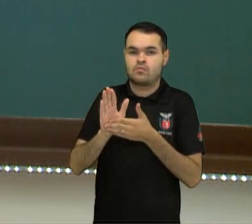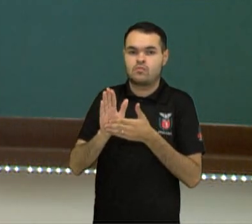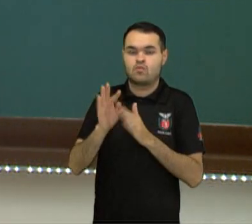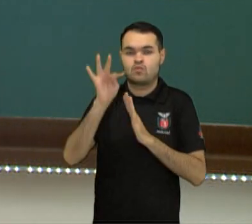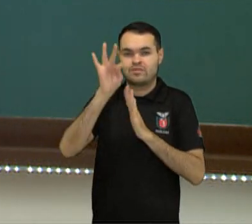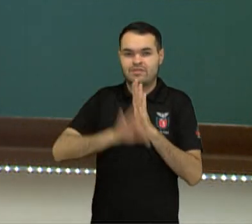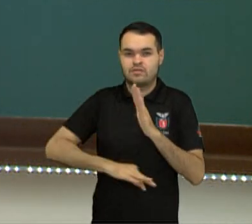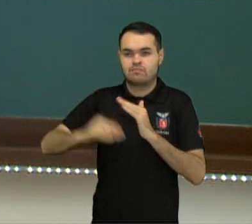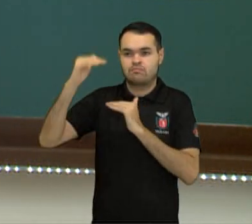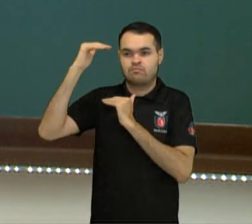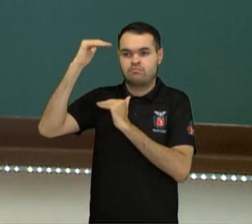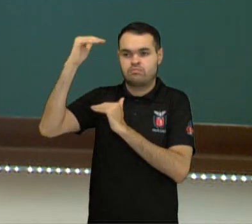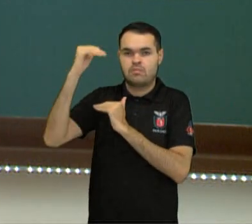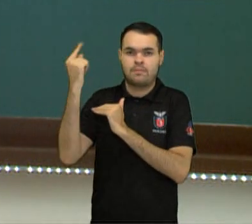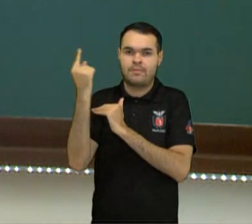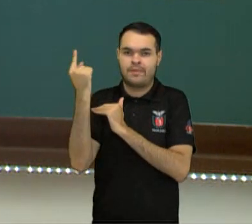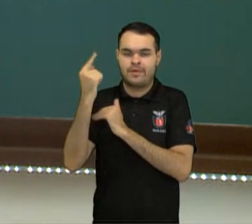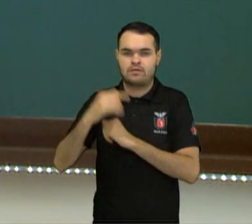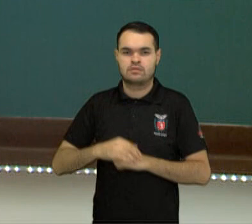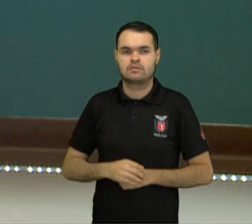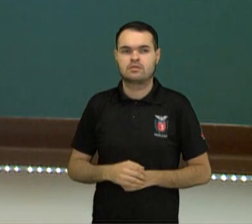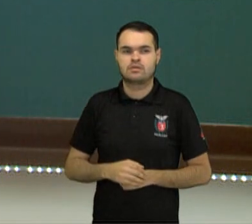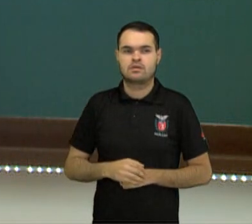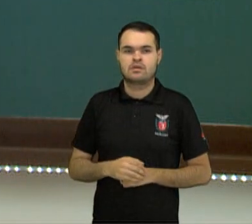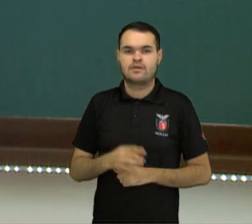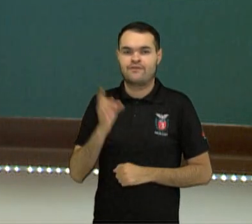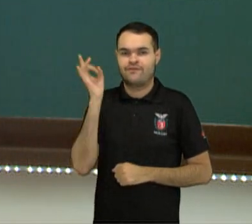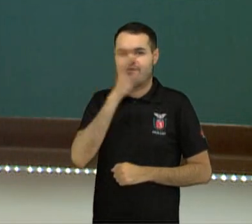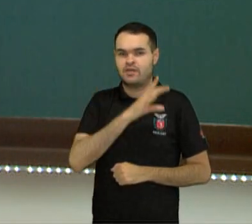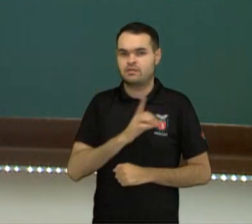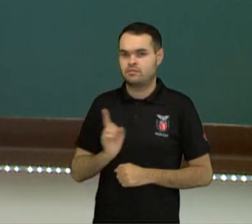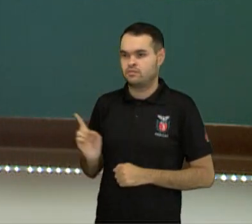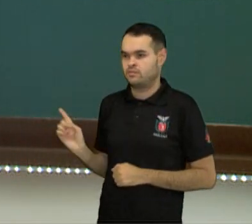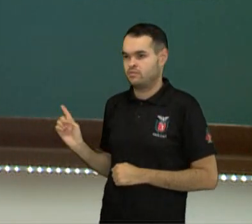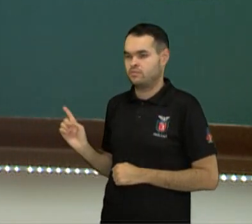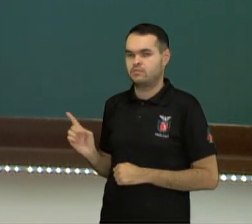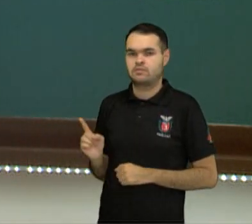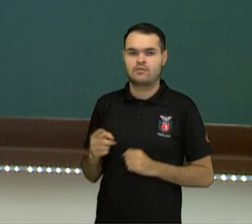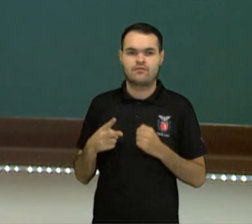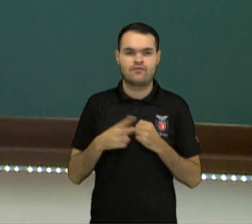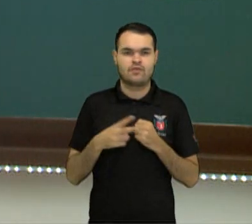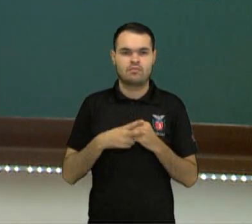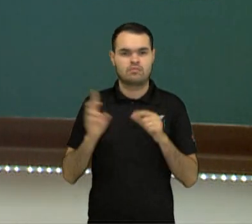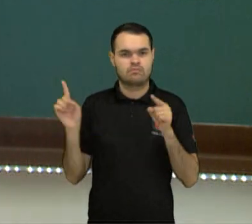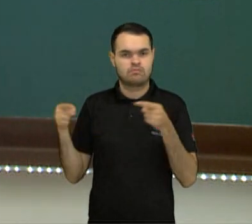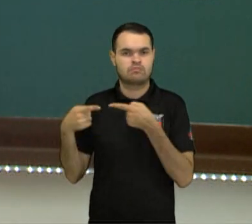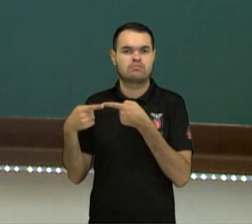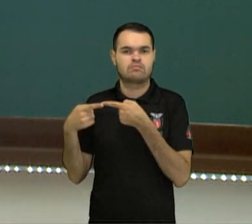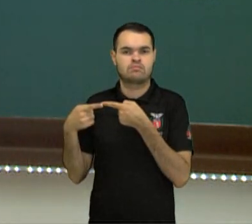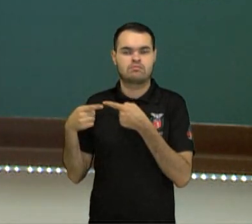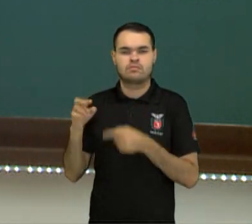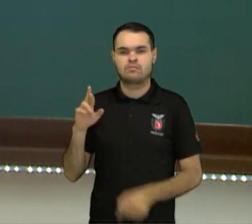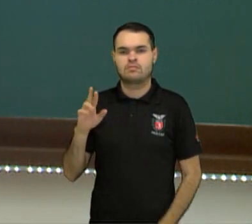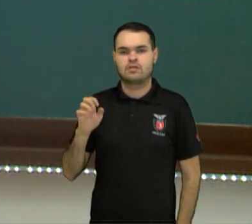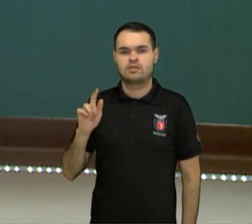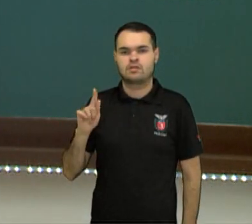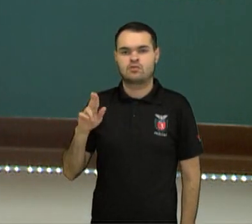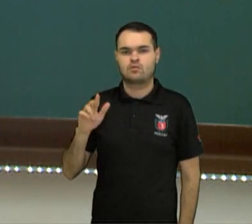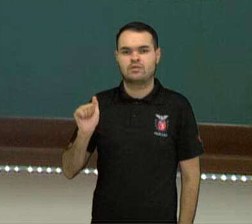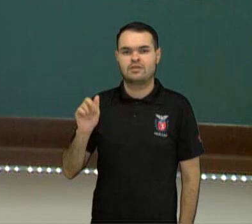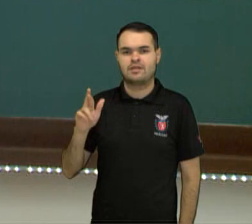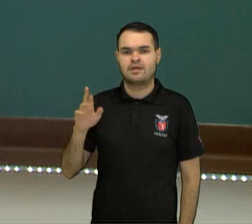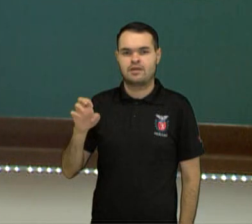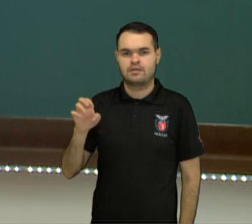duas partes. Nesse quadro aqui embaixo eu coloquei, olha, regular verbs, que são os verbos regulares, e